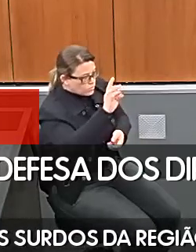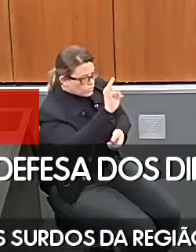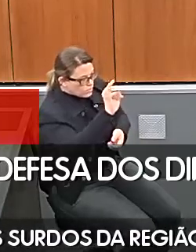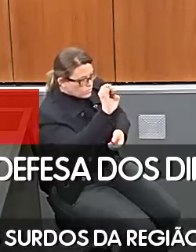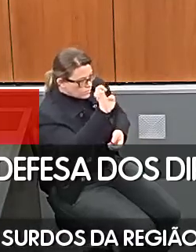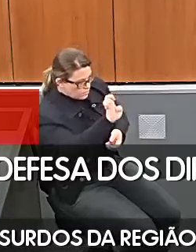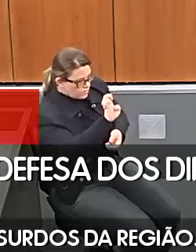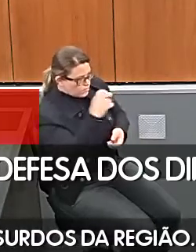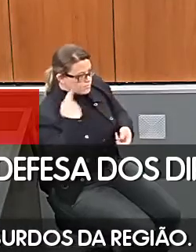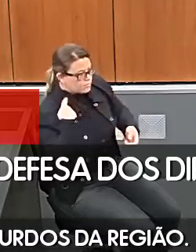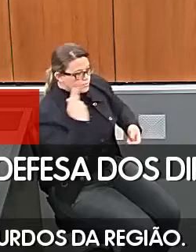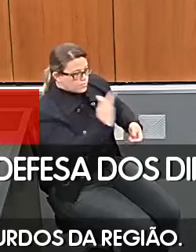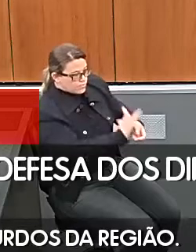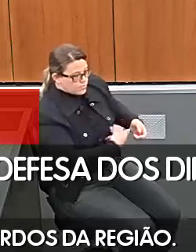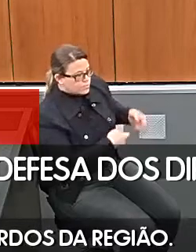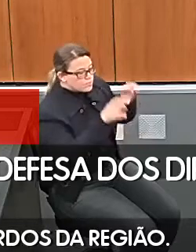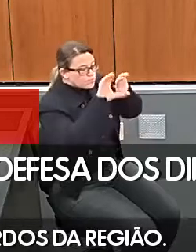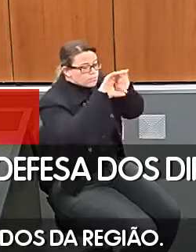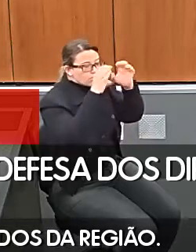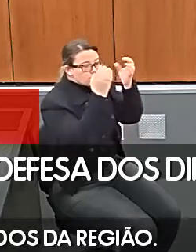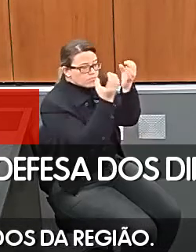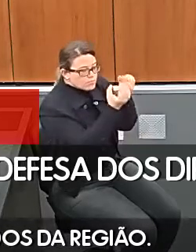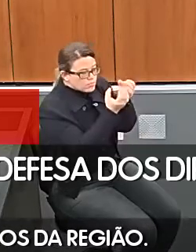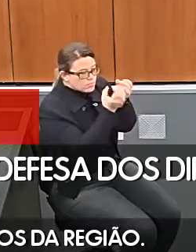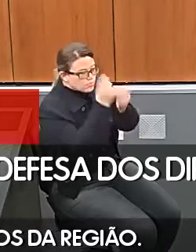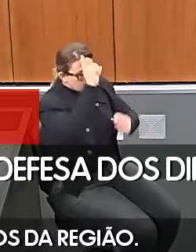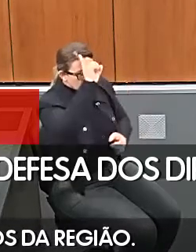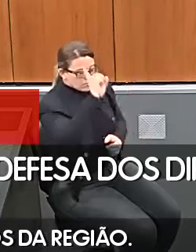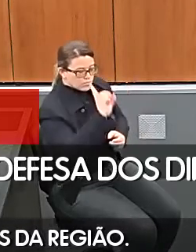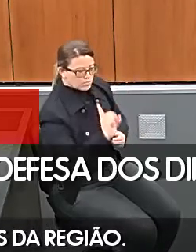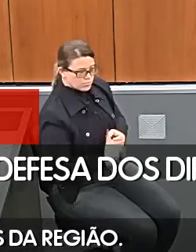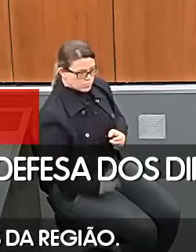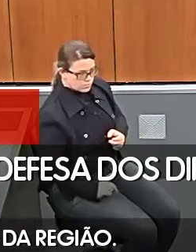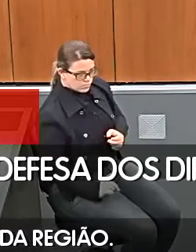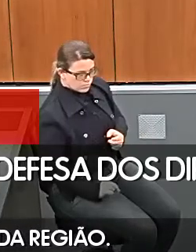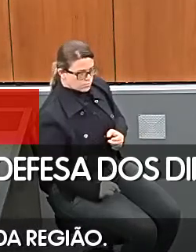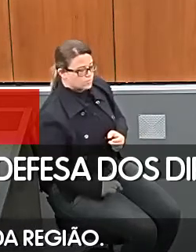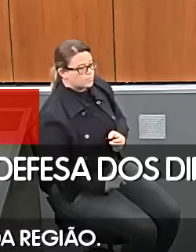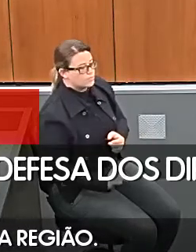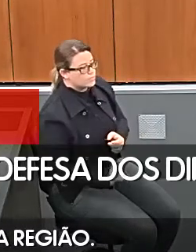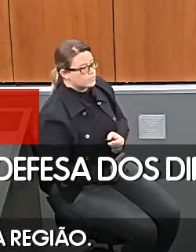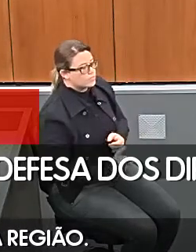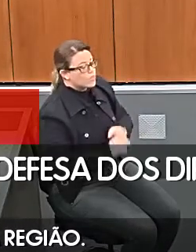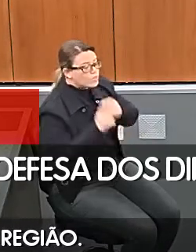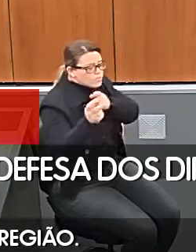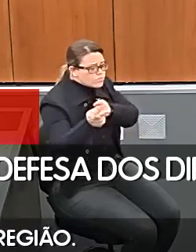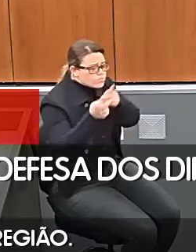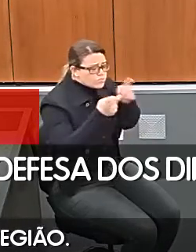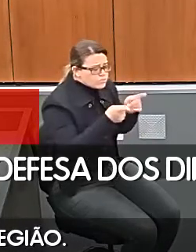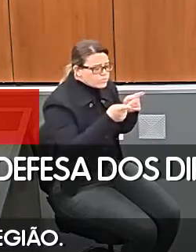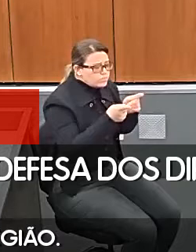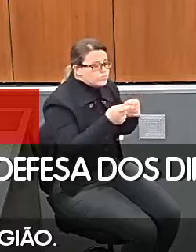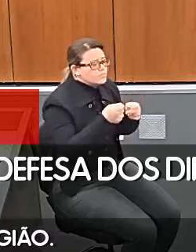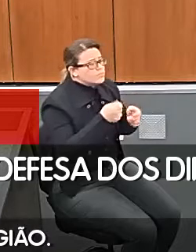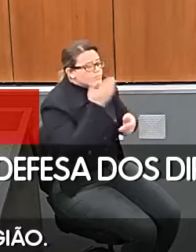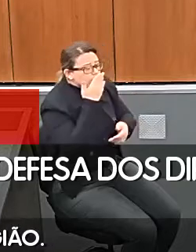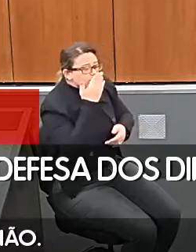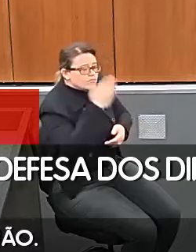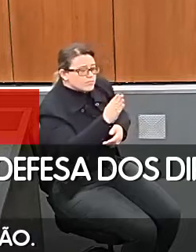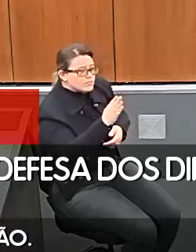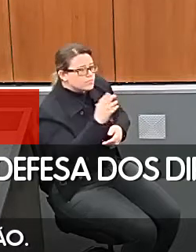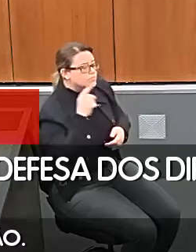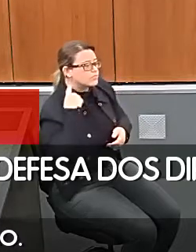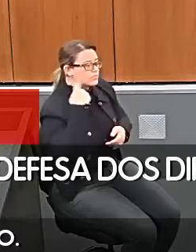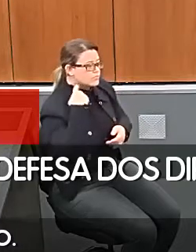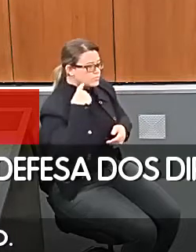presidente da Comissão de Defesa dos Direitos da Pessoa com Deficiência, atendendo o requerimento do